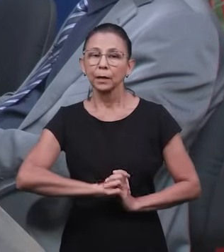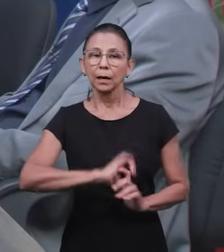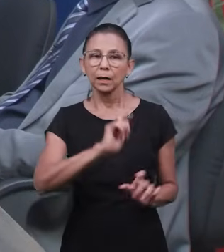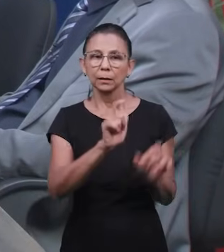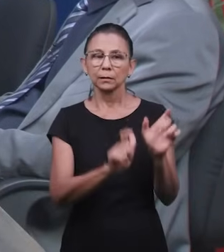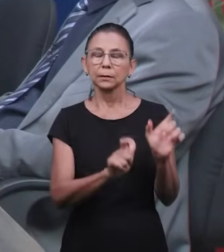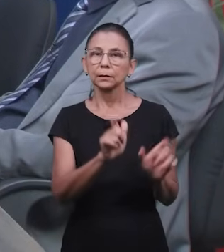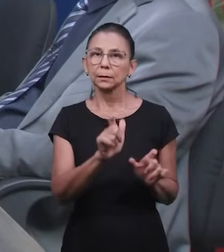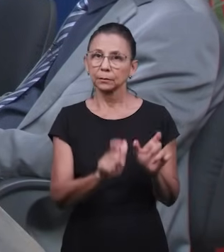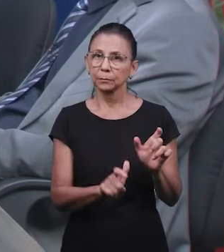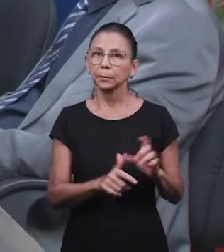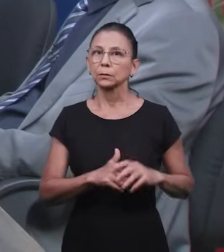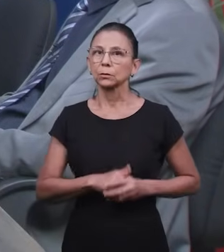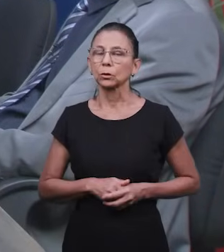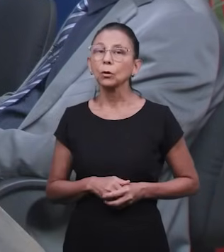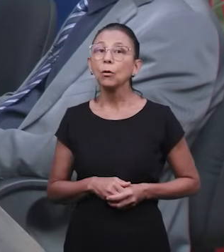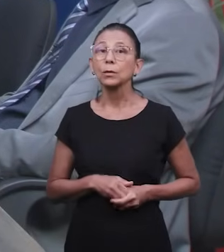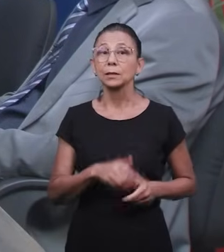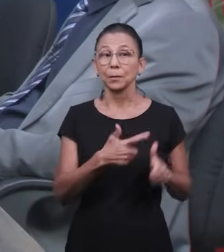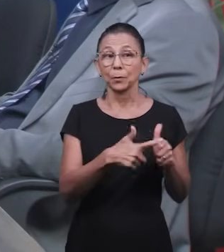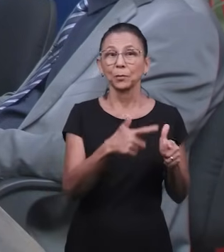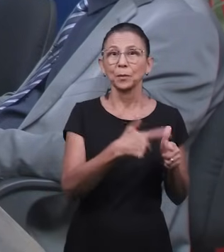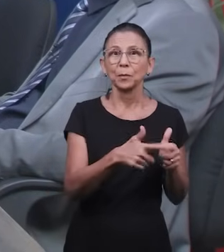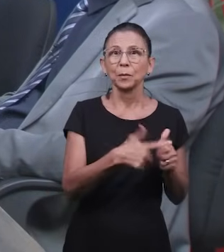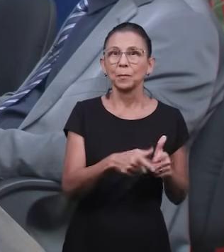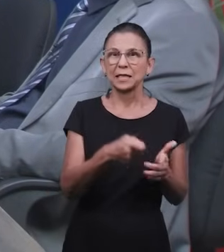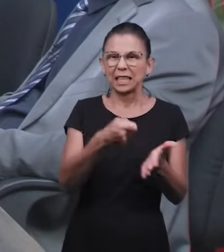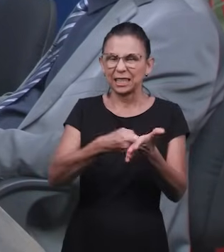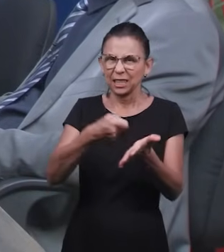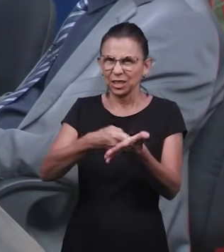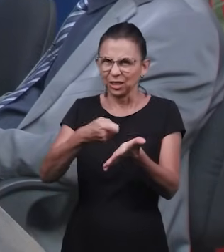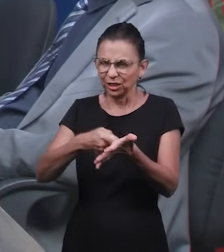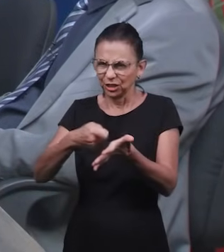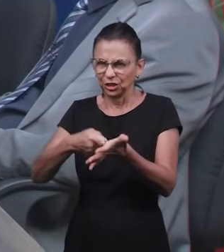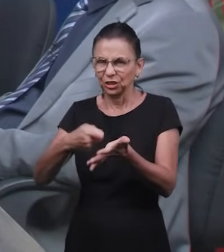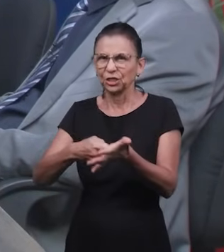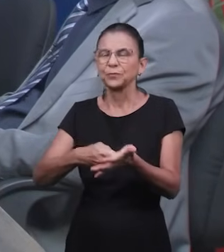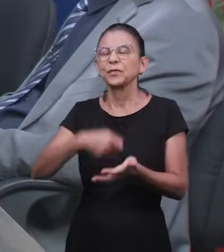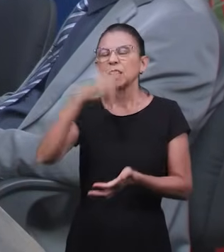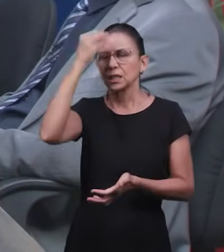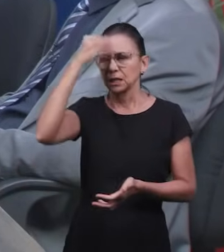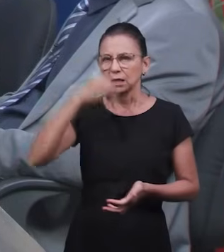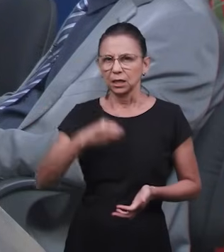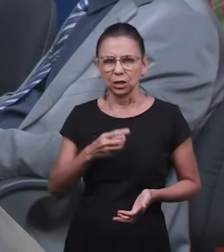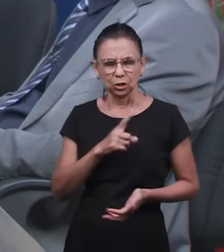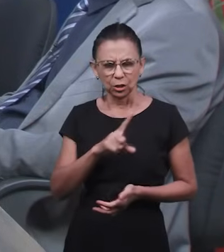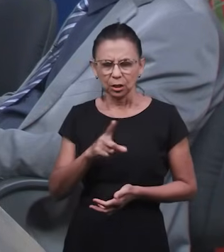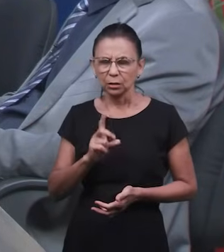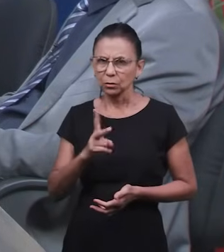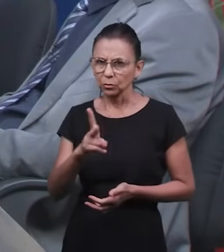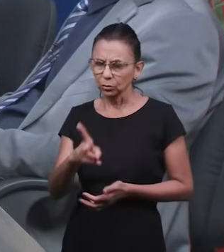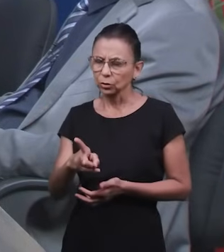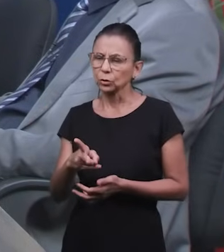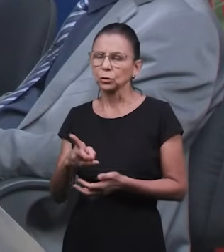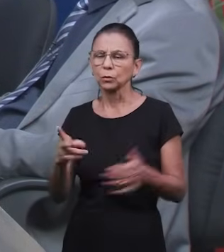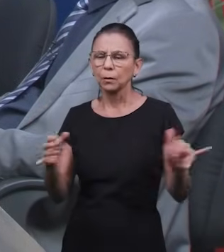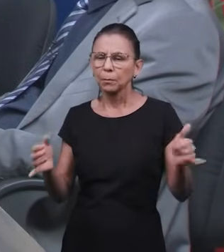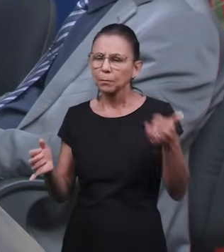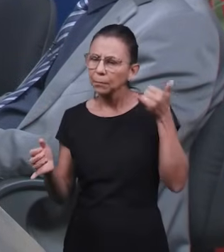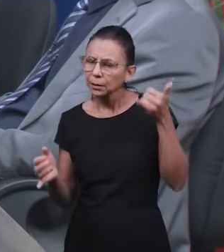as suas demandas, elas também são perseverantes, porque elas continuam isso buscando. É muito importante. Né? Elas continuam